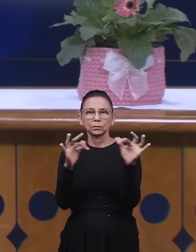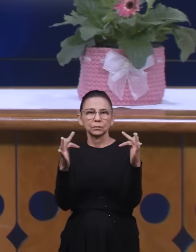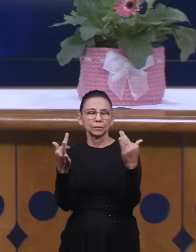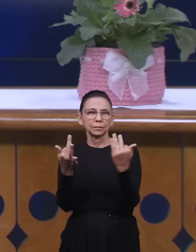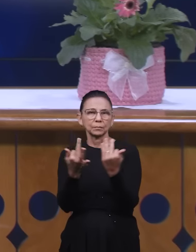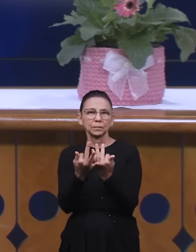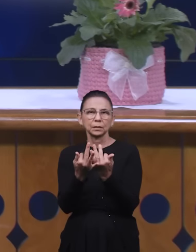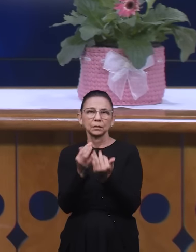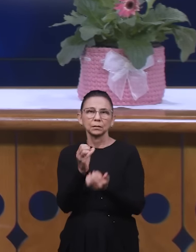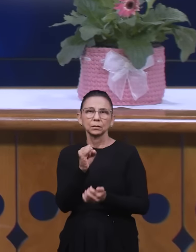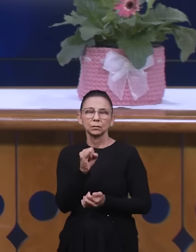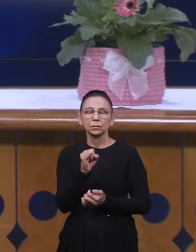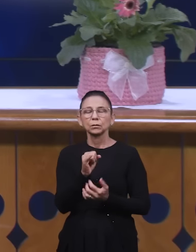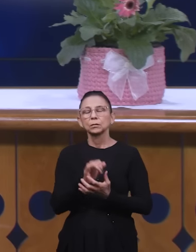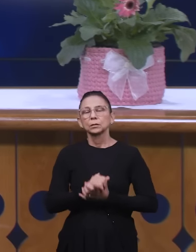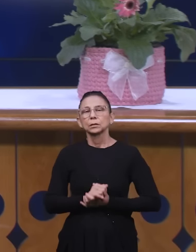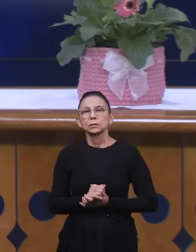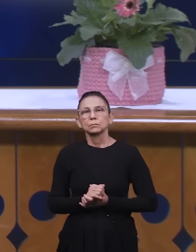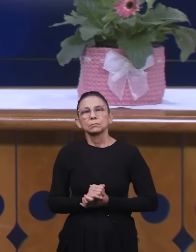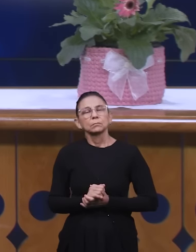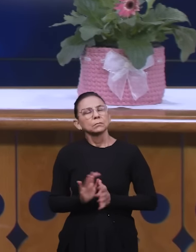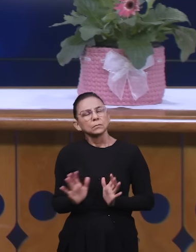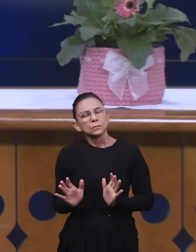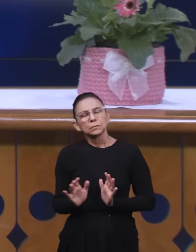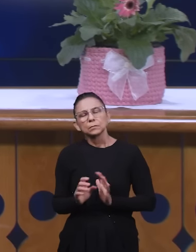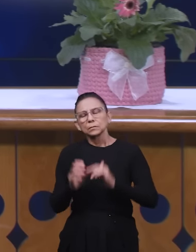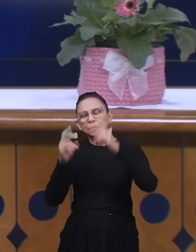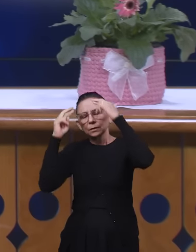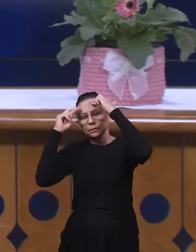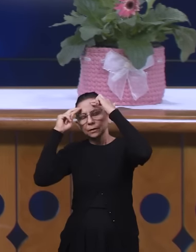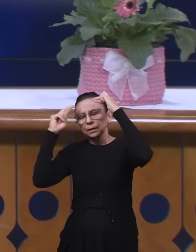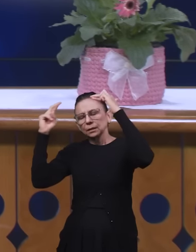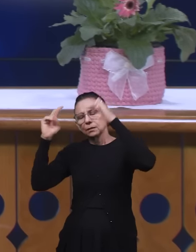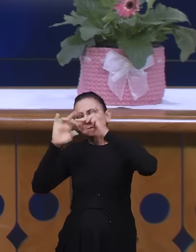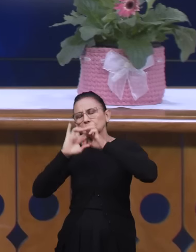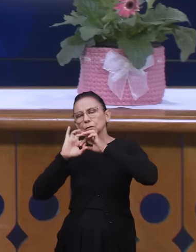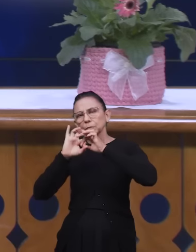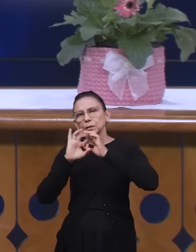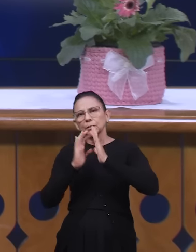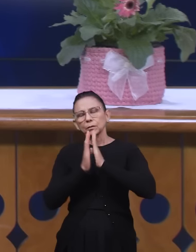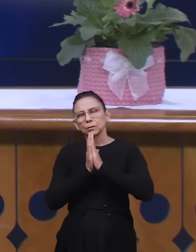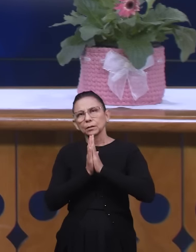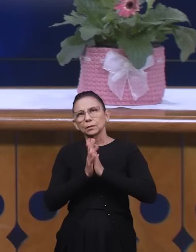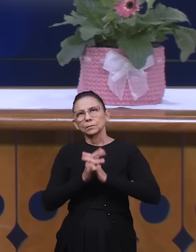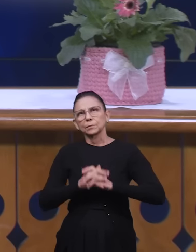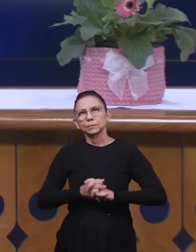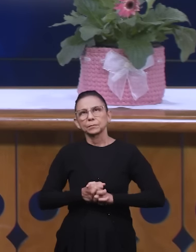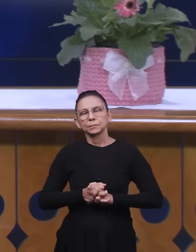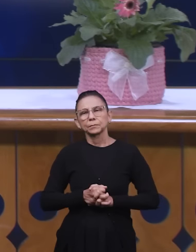família, se não, coloque-se em reverência diante do Senhor. Nós vamos orar